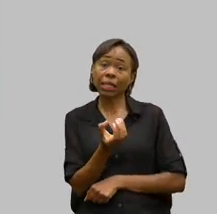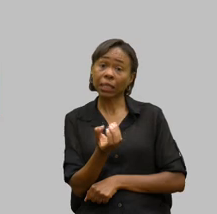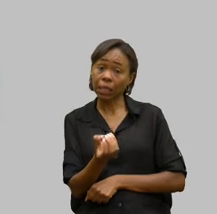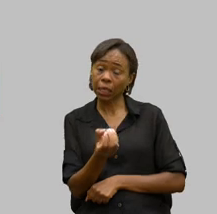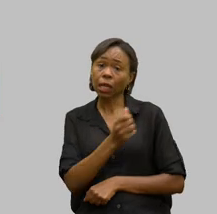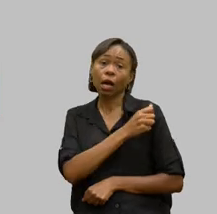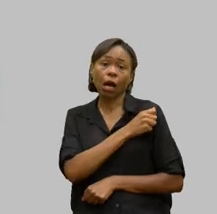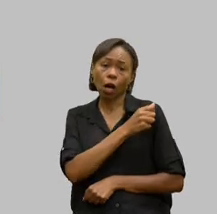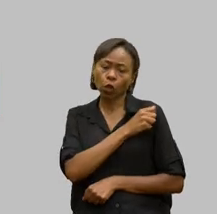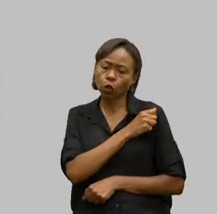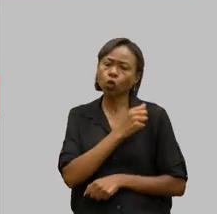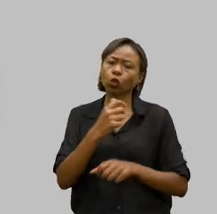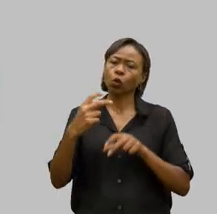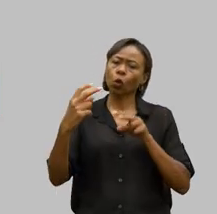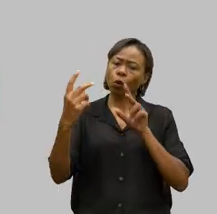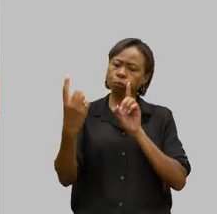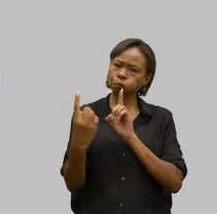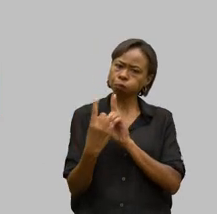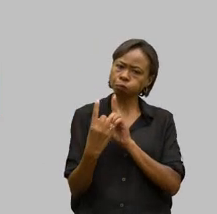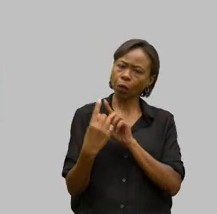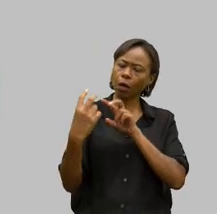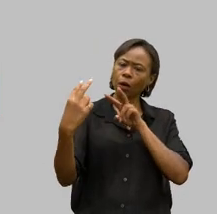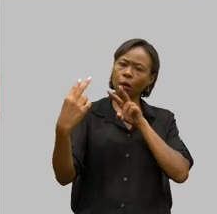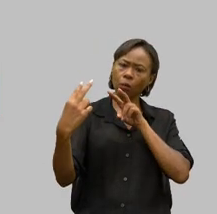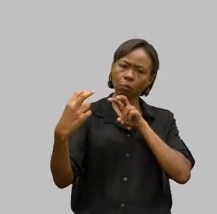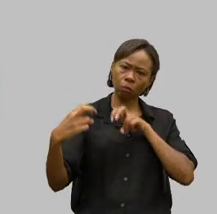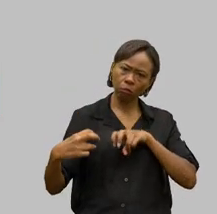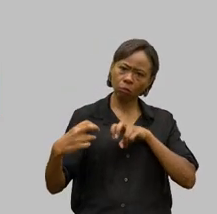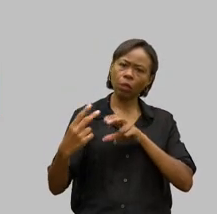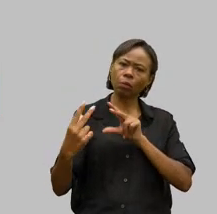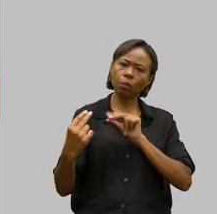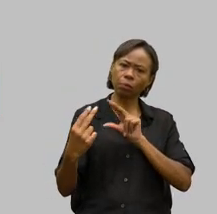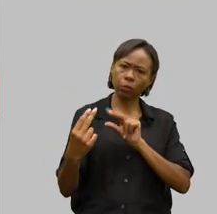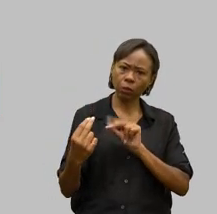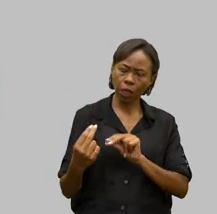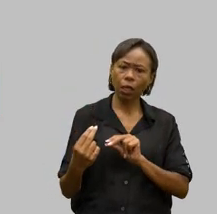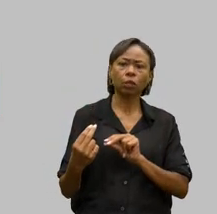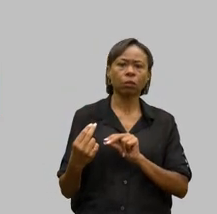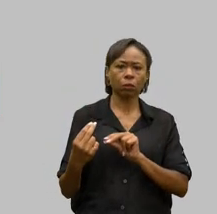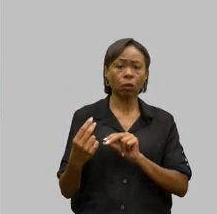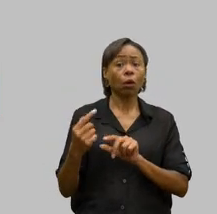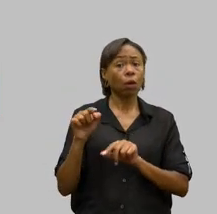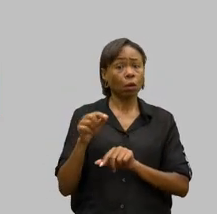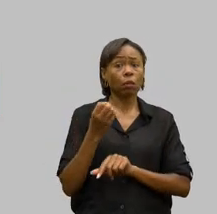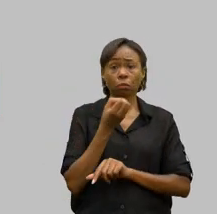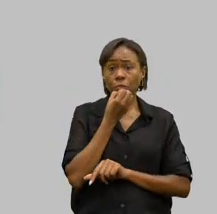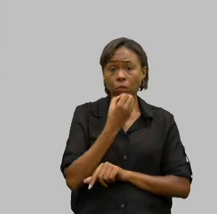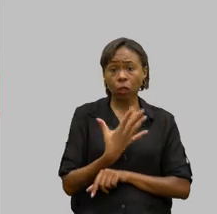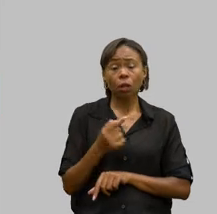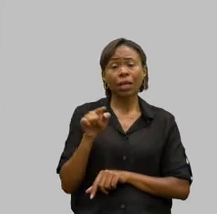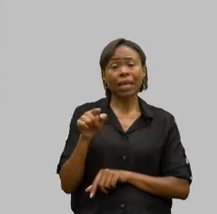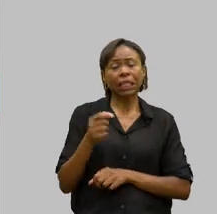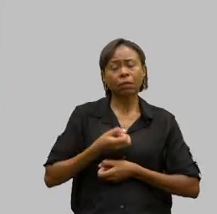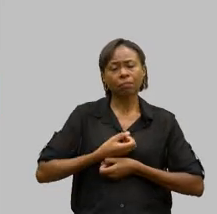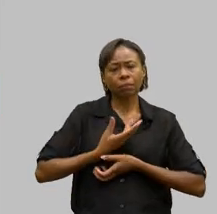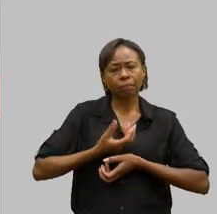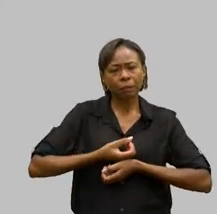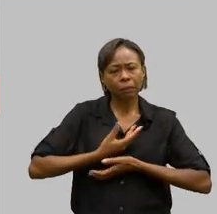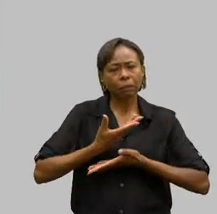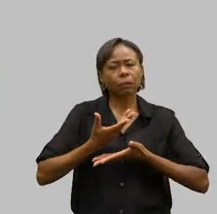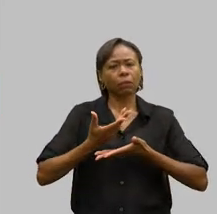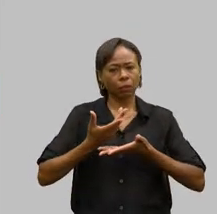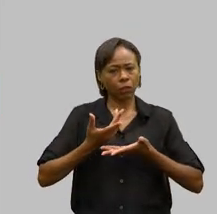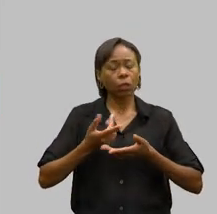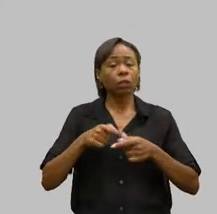de 35 escolas. Foram visitas muito ricas, porque eles trazem os seus anseios. E, além disso,